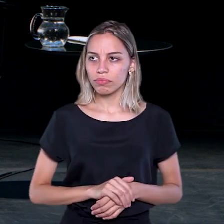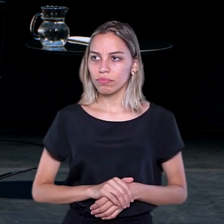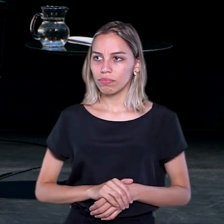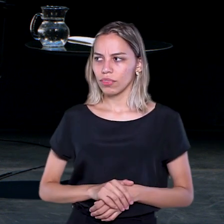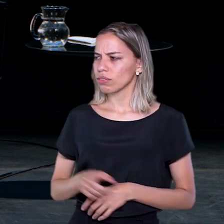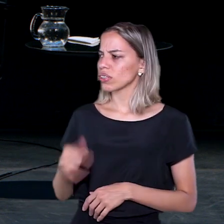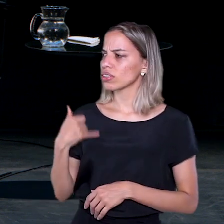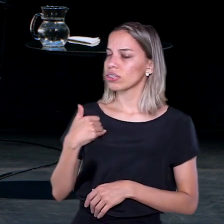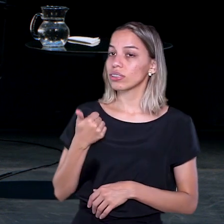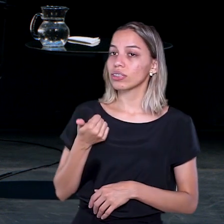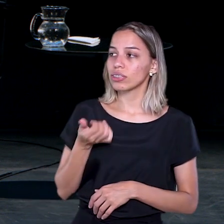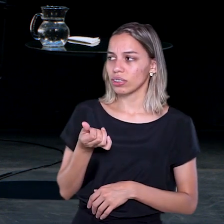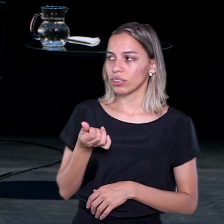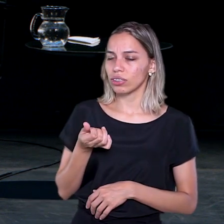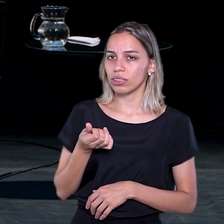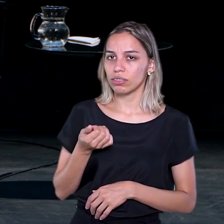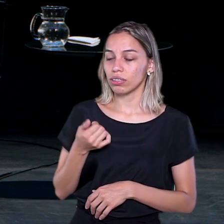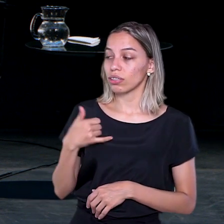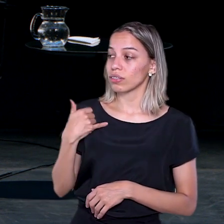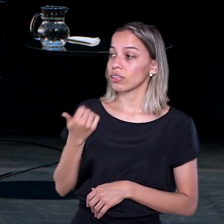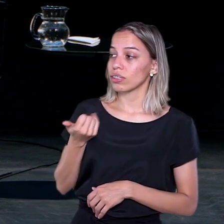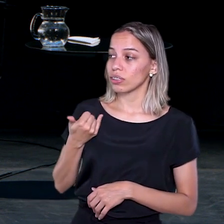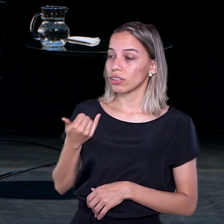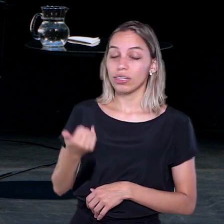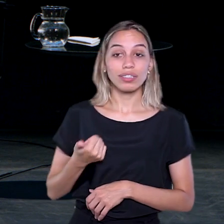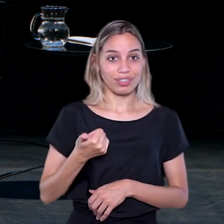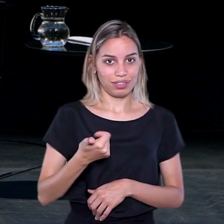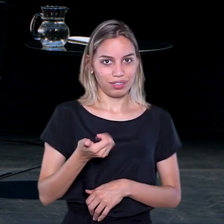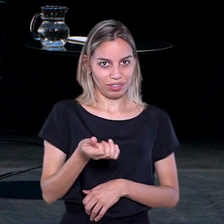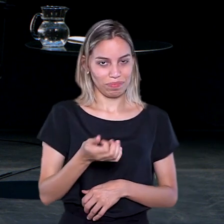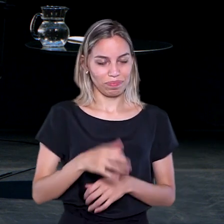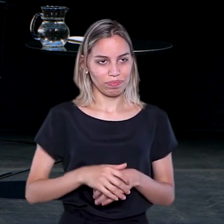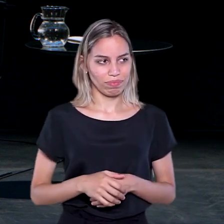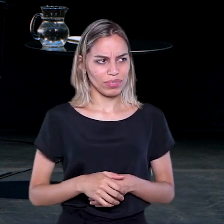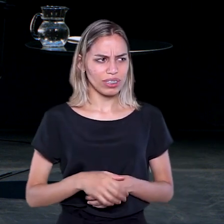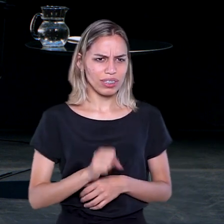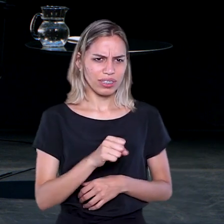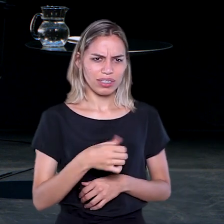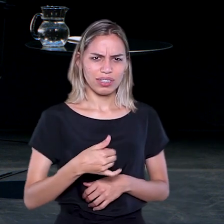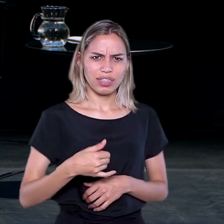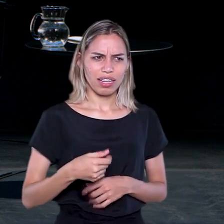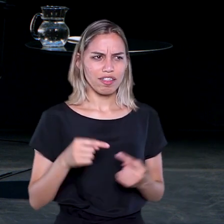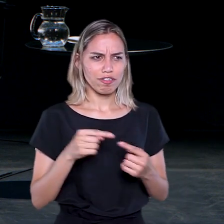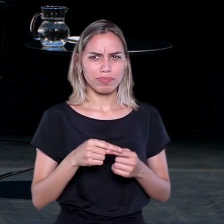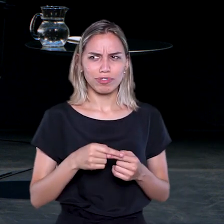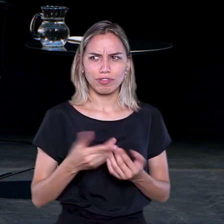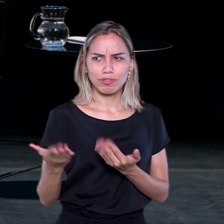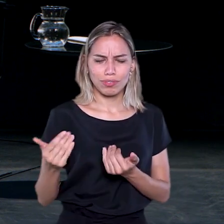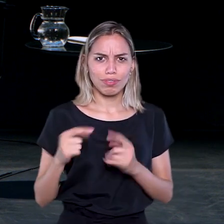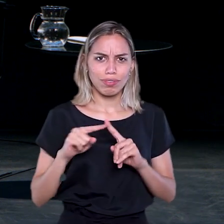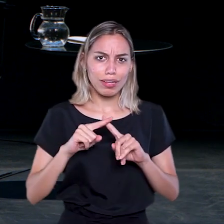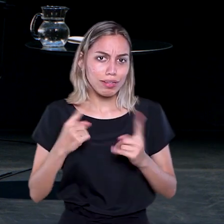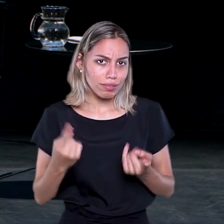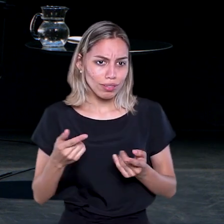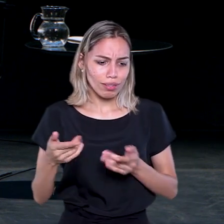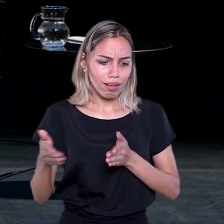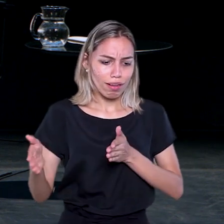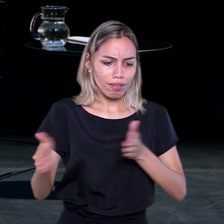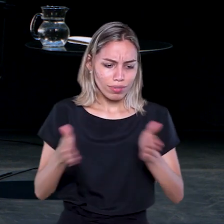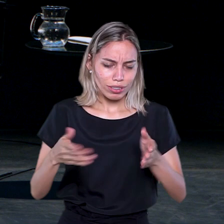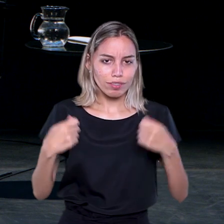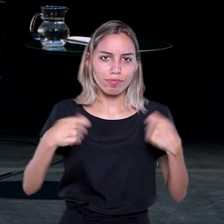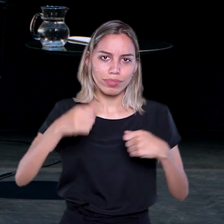anos. 16 é um momento de decisão mesmo. Exatamente. É precoce, né, na nossa sociedade, mas é um momento nessa